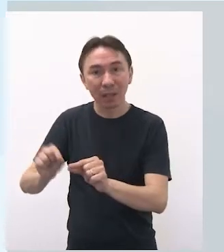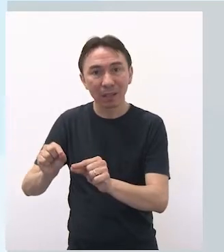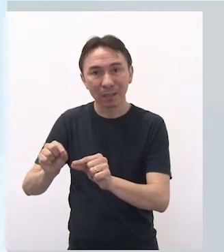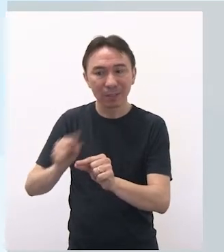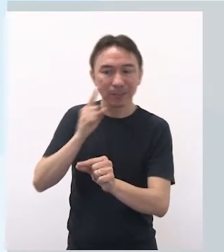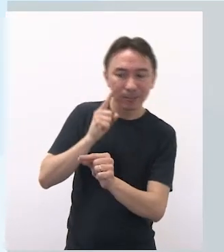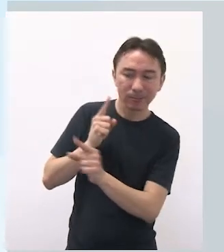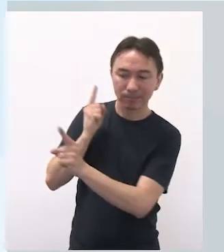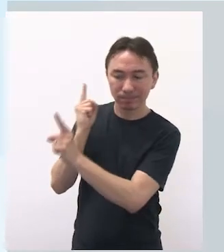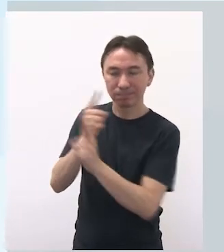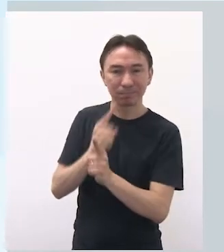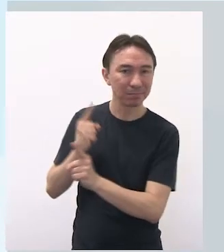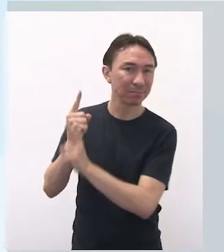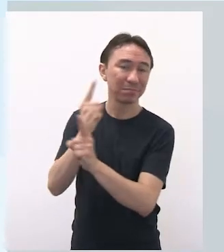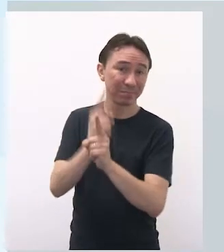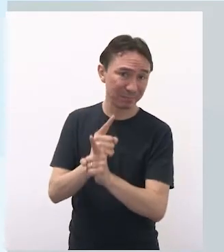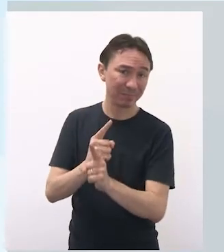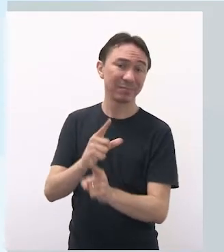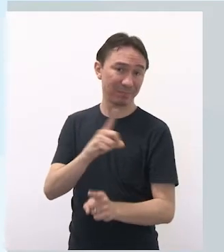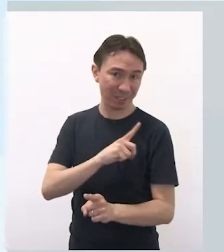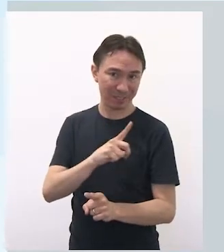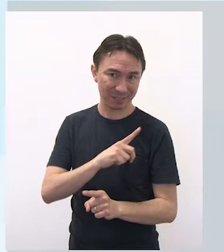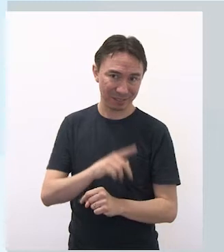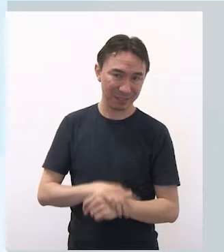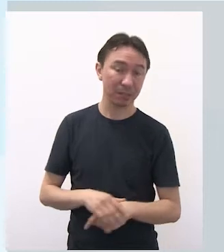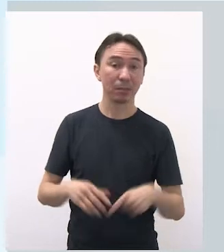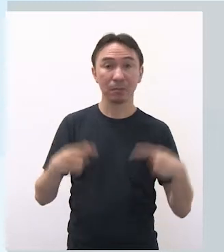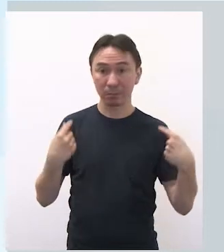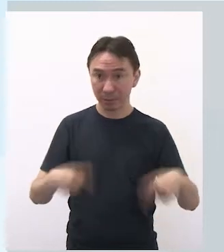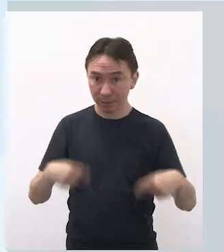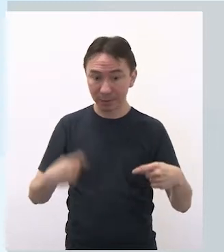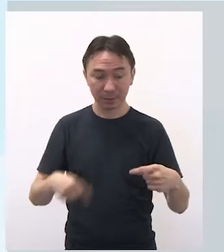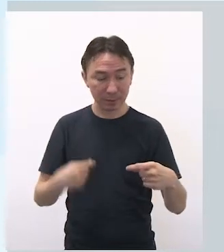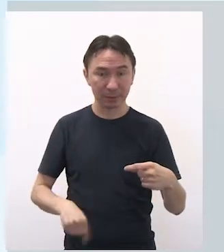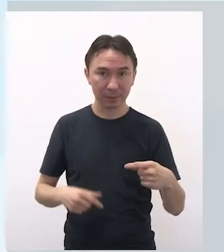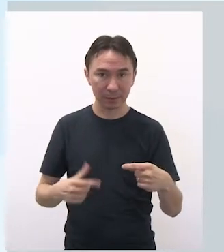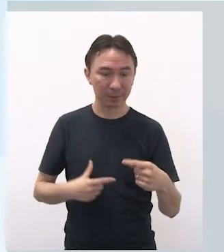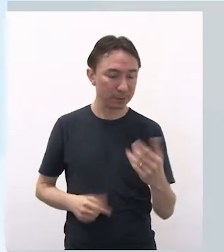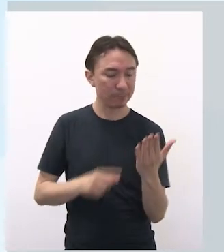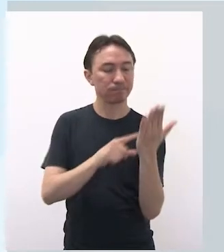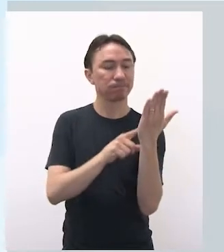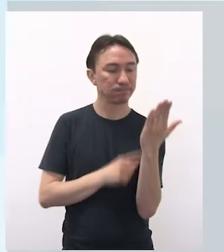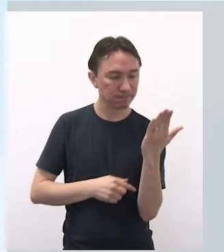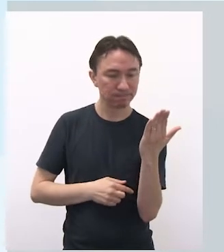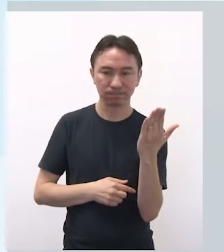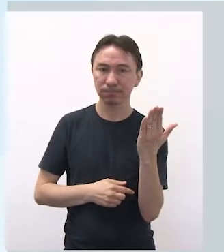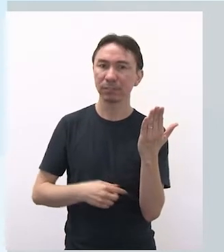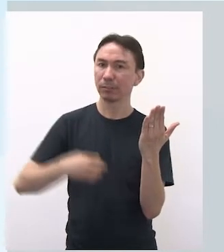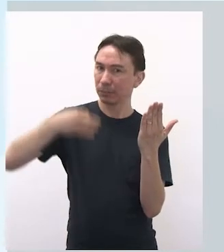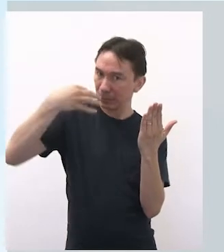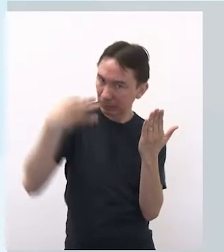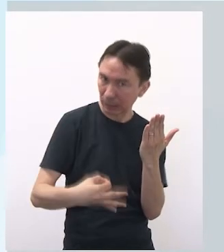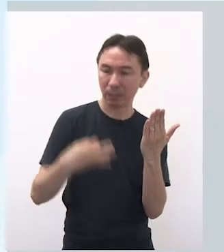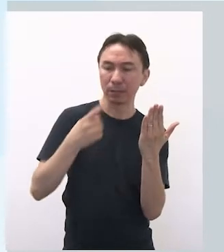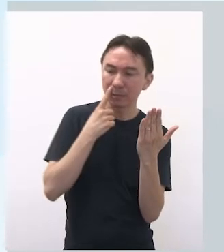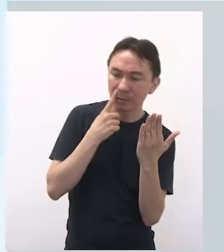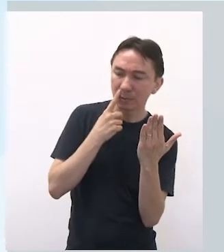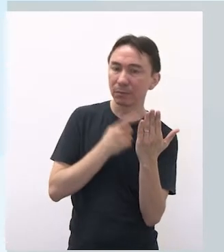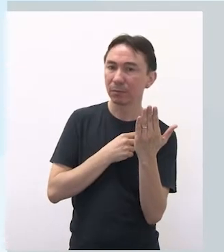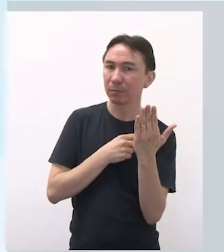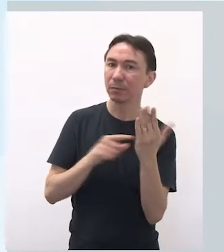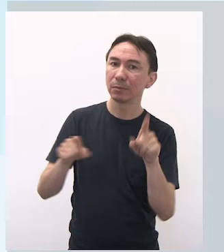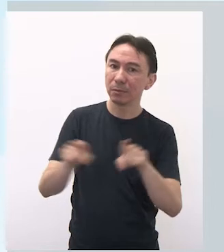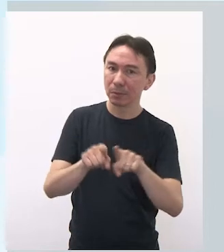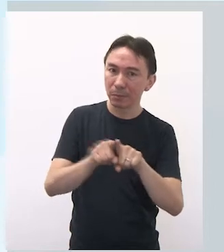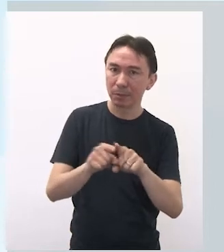gente precisa ter em mãos um resultado fidedigno, confiável e comparável. É por isso